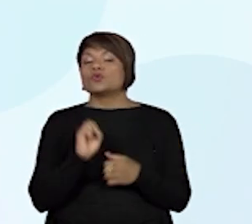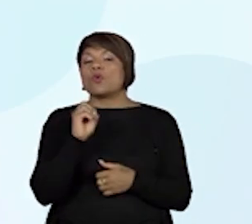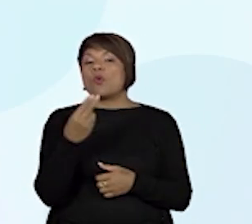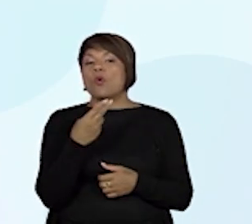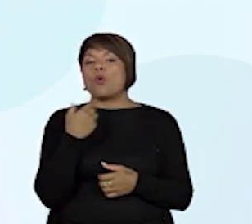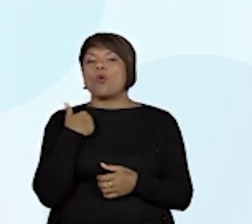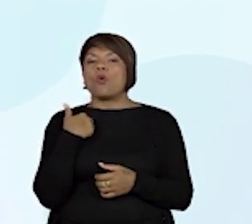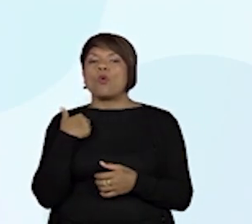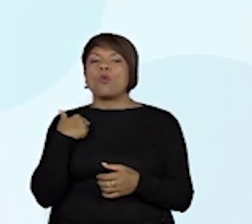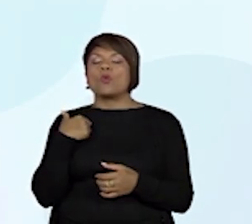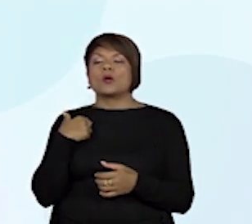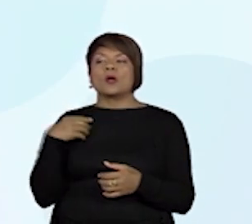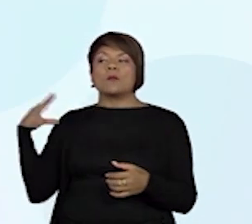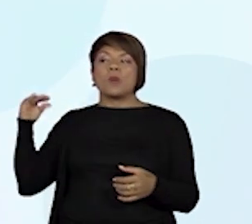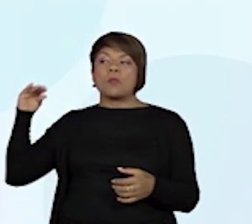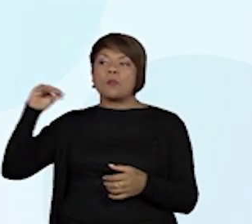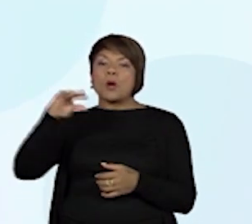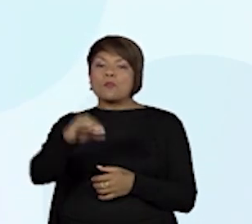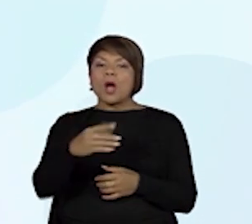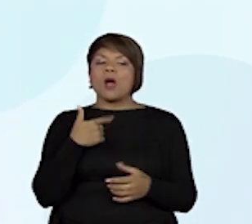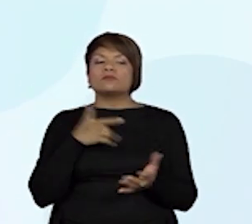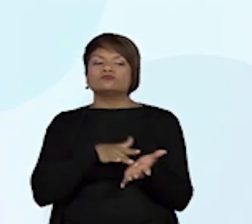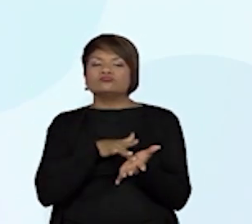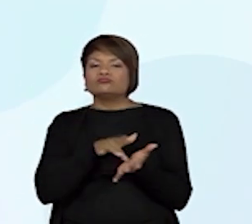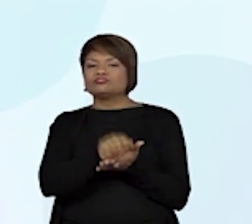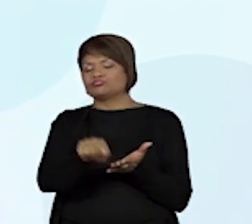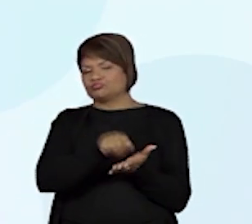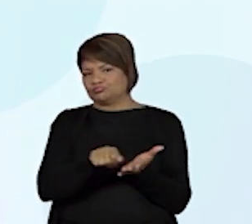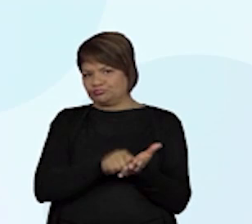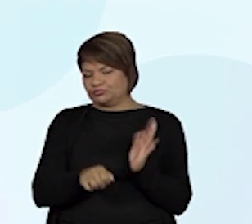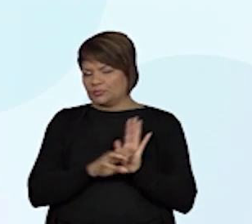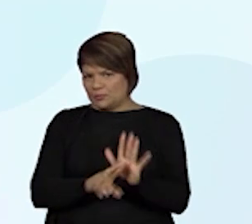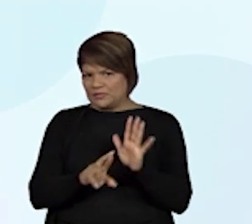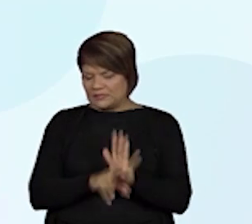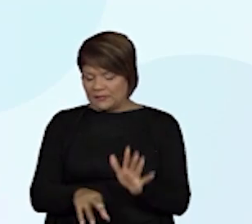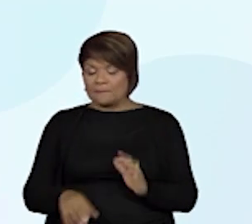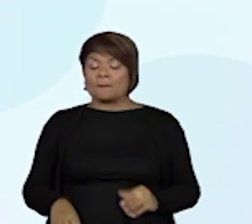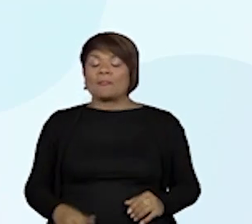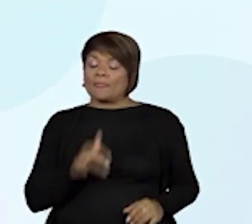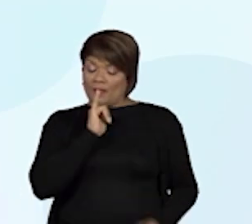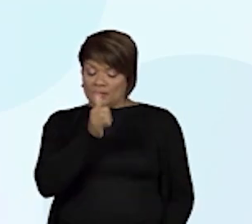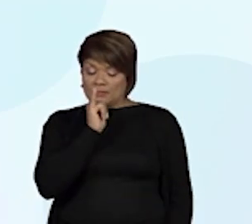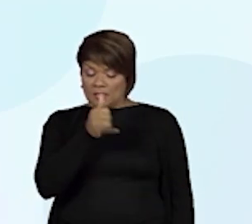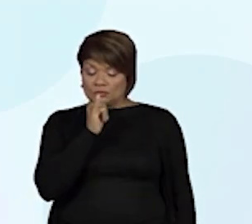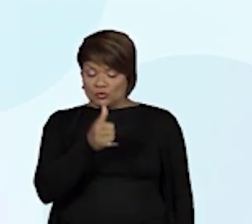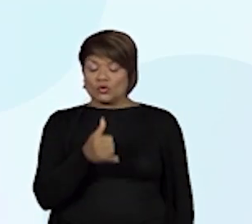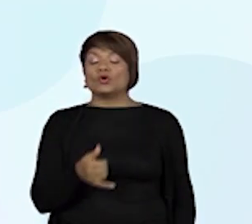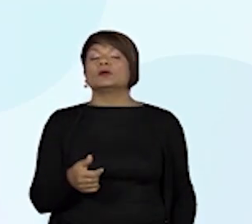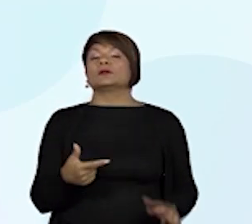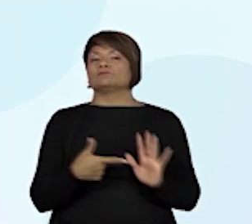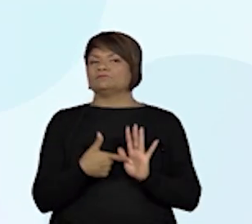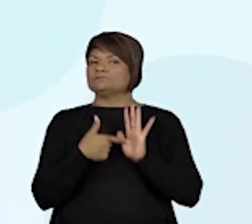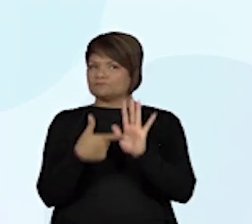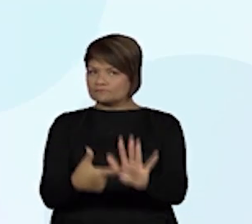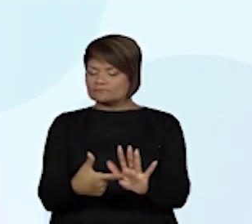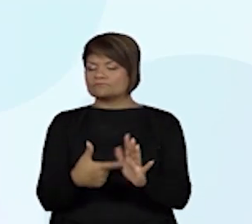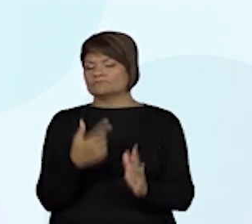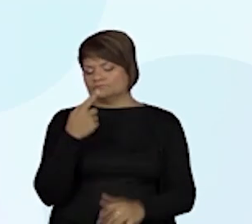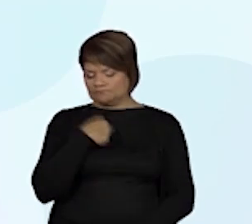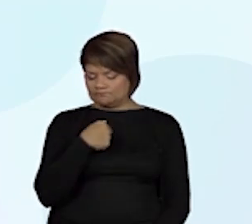voz representando o ponto de vista da escrita. Os narradores explicitamente referem-se a si mesmo